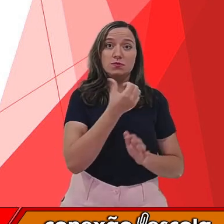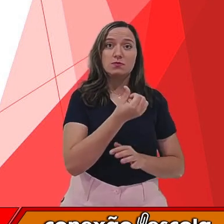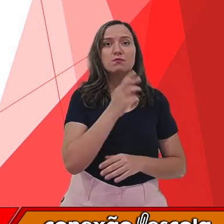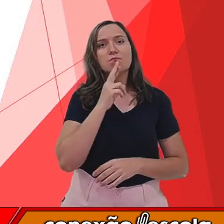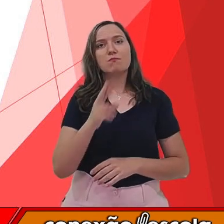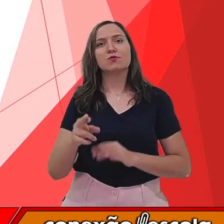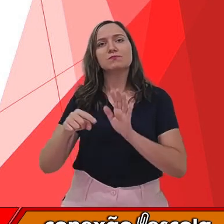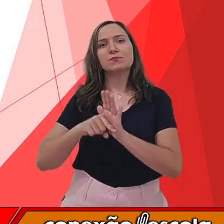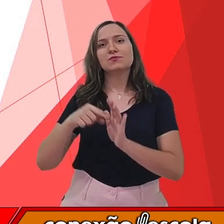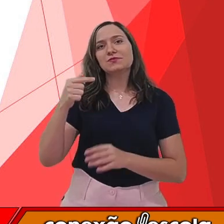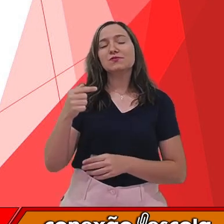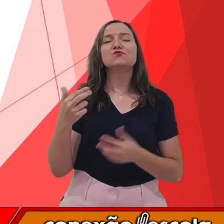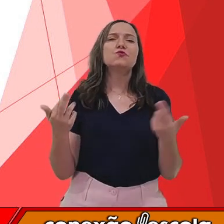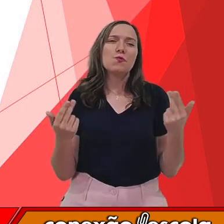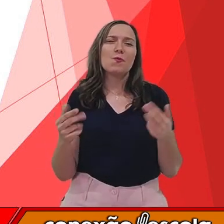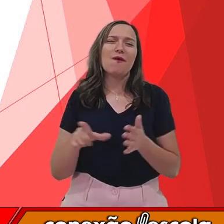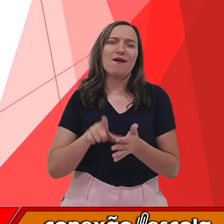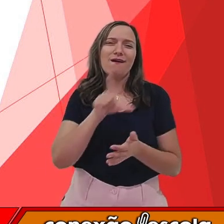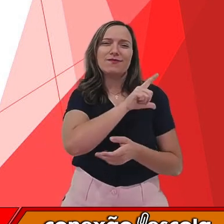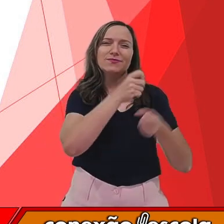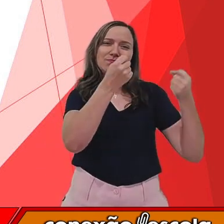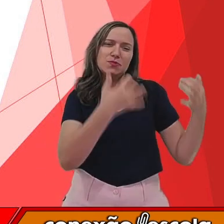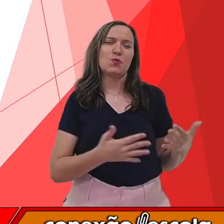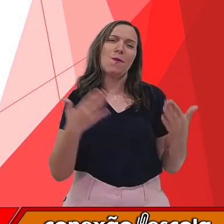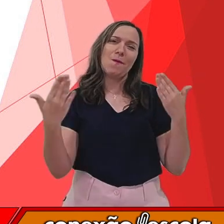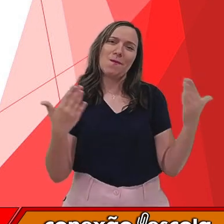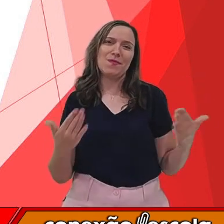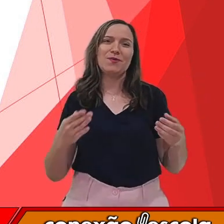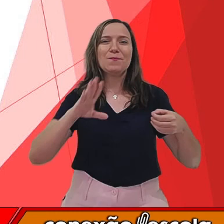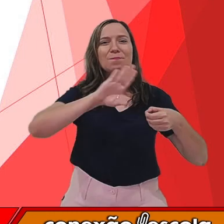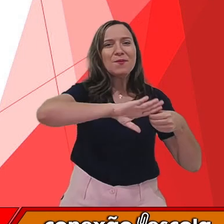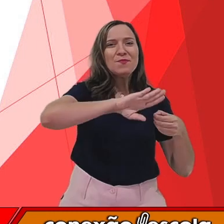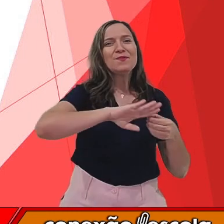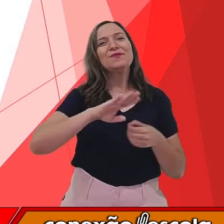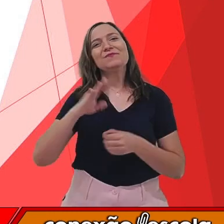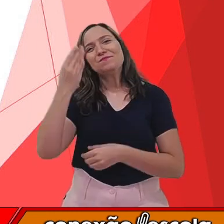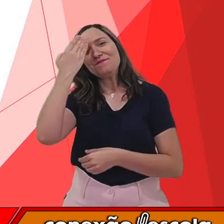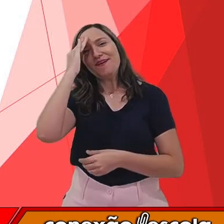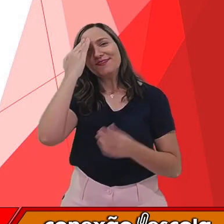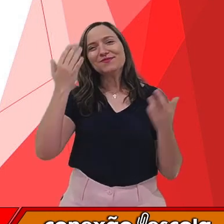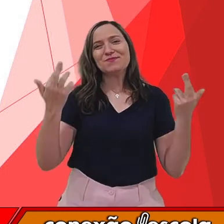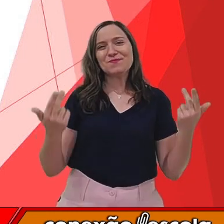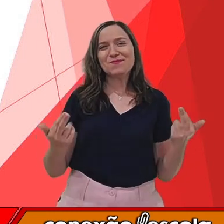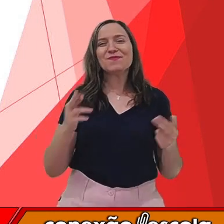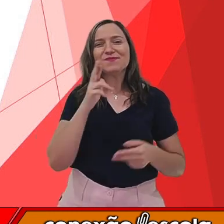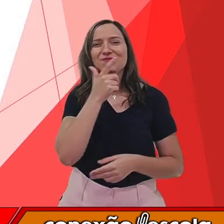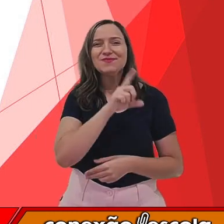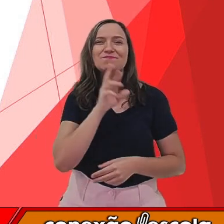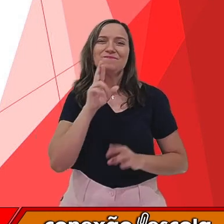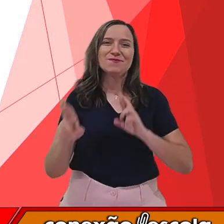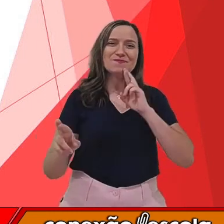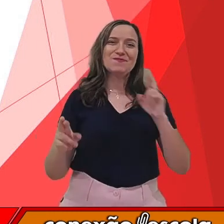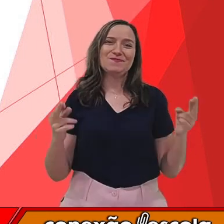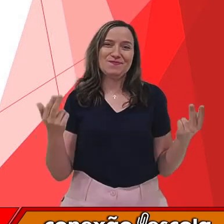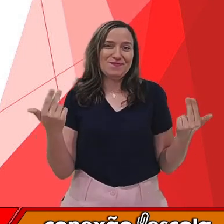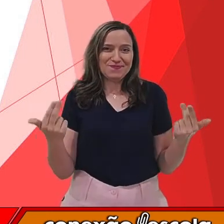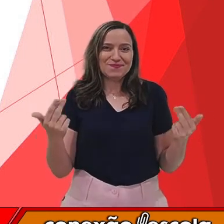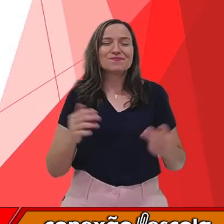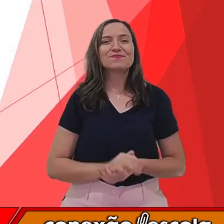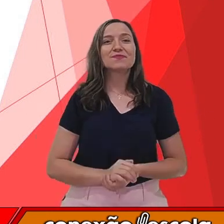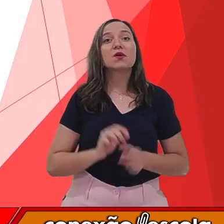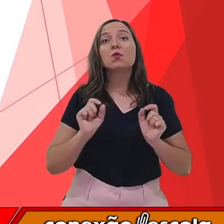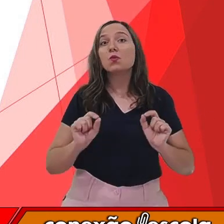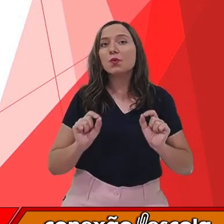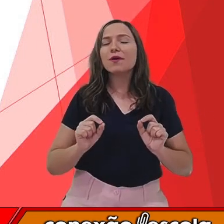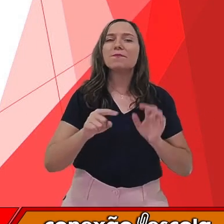tenho resposta menos sete os mesmos valores encontrados com o método Babilônia e logo a solução da minha equação é menos sete